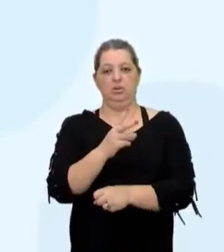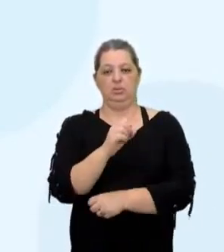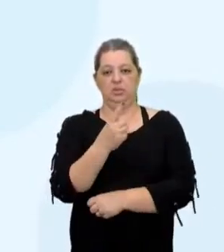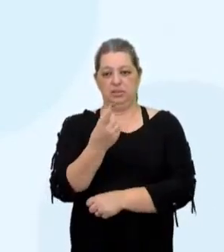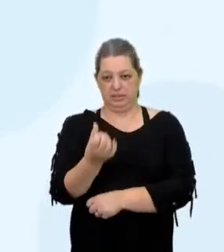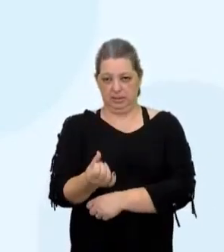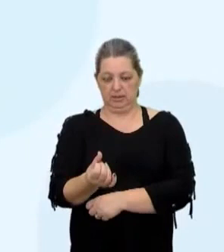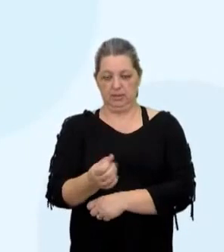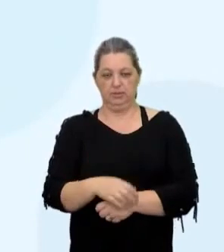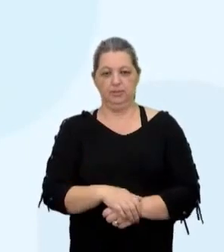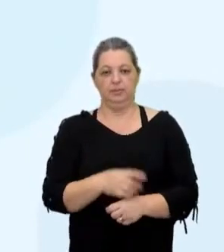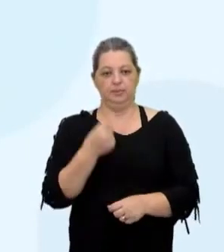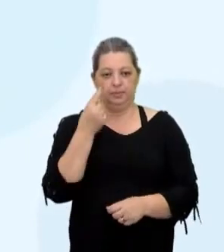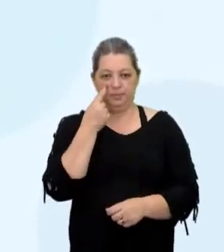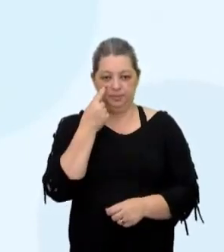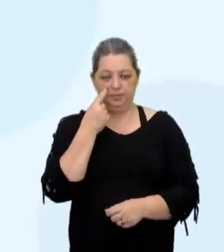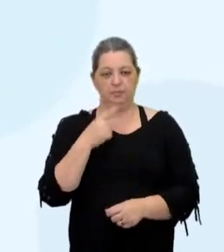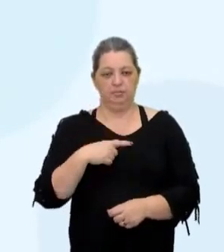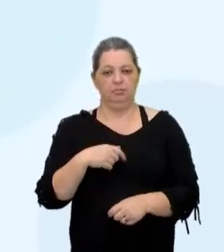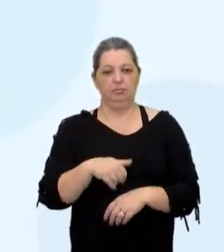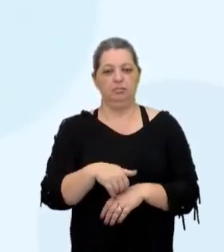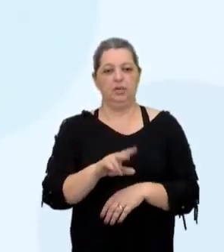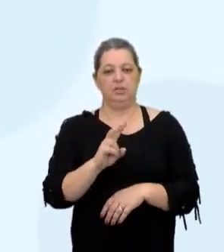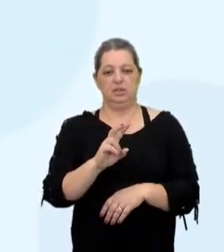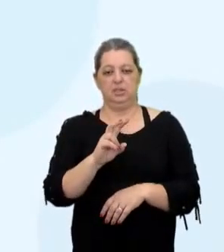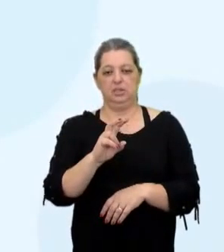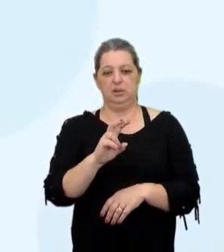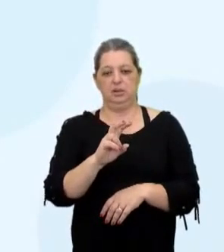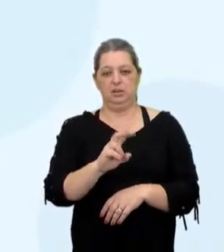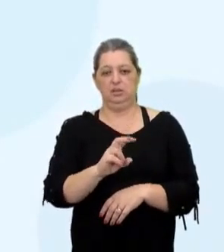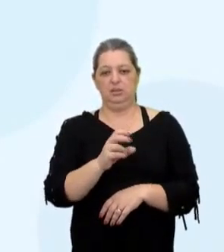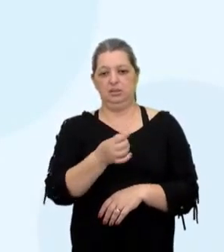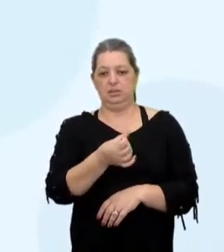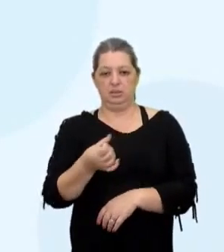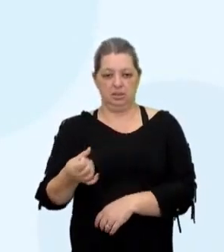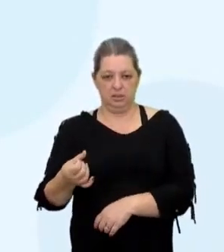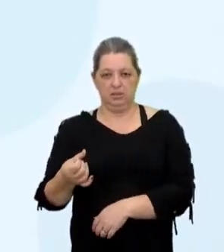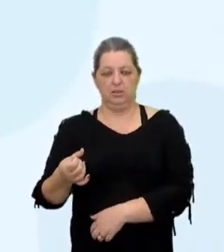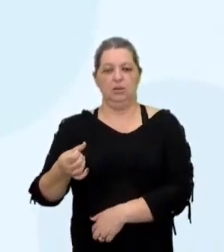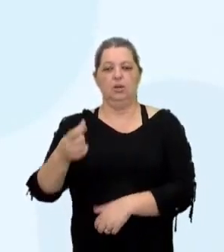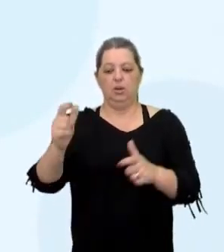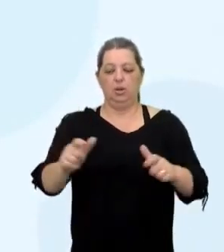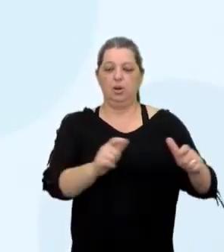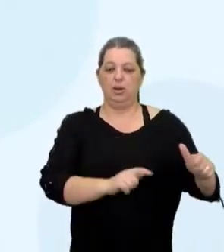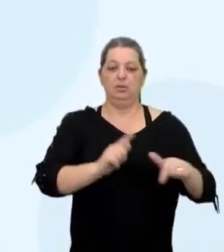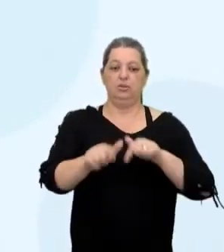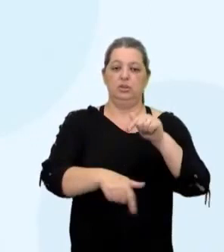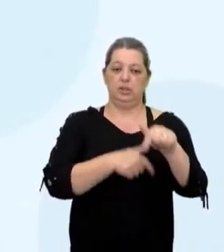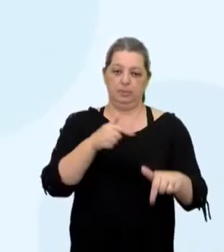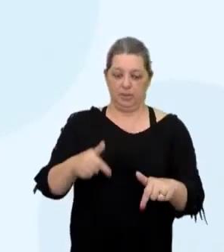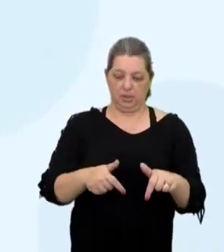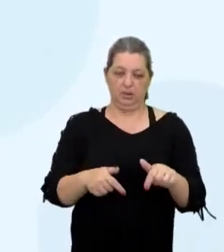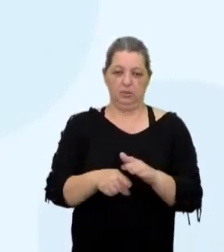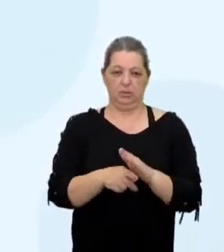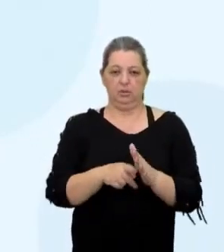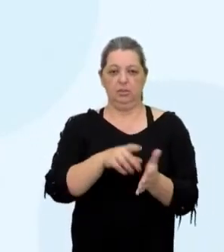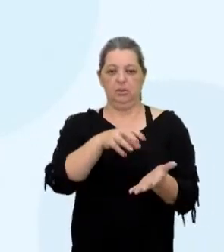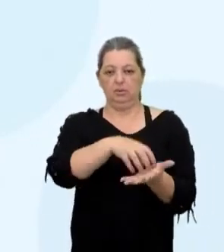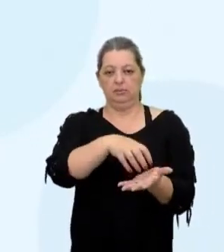2016. Né? Então a gente vê lá mais de 566 mil postos de trabalhos em grandes